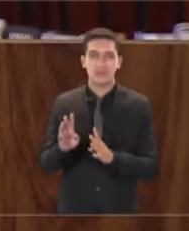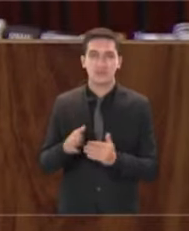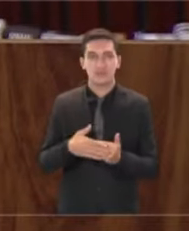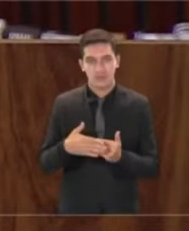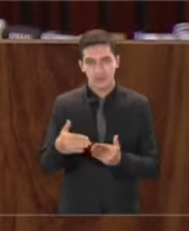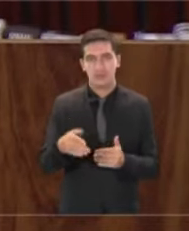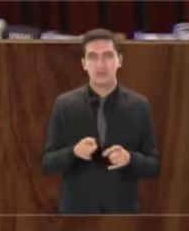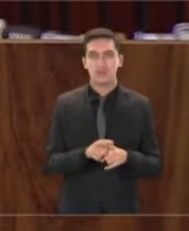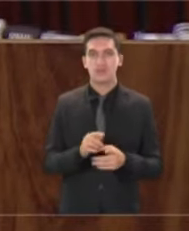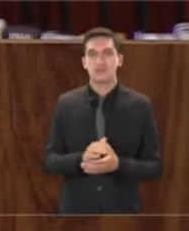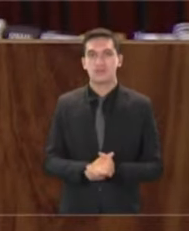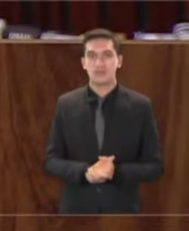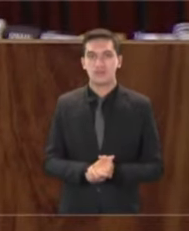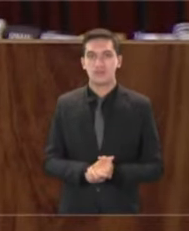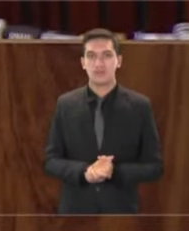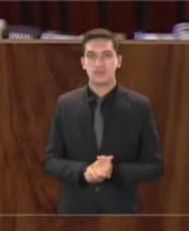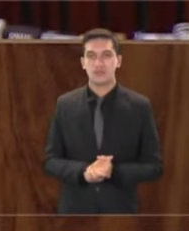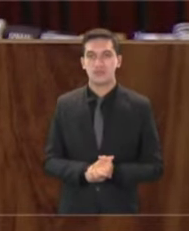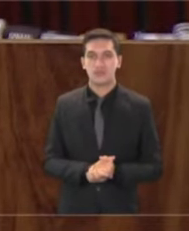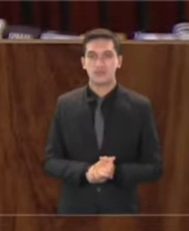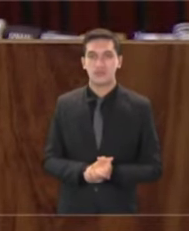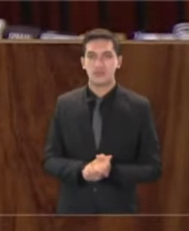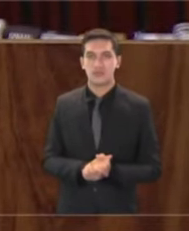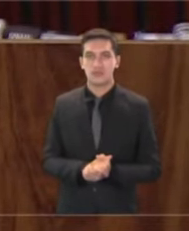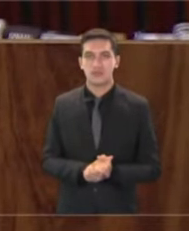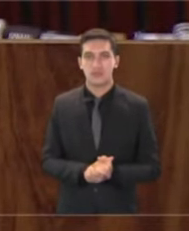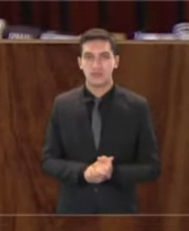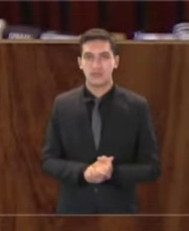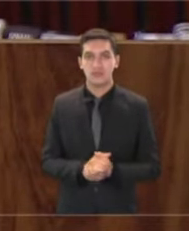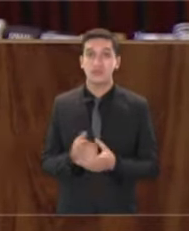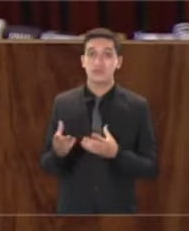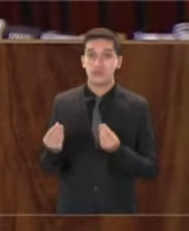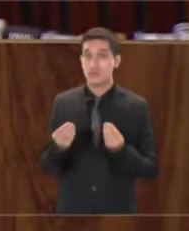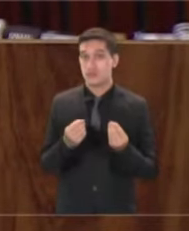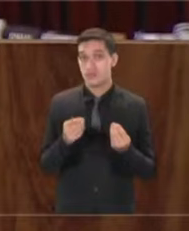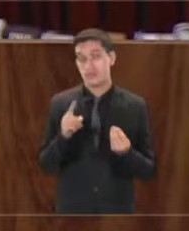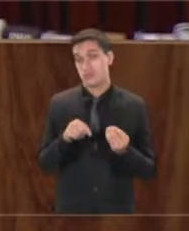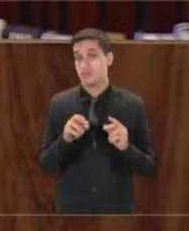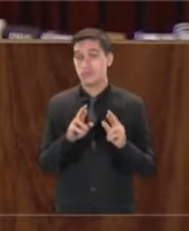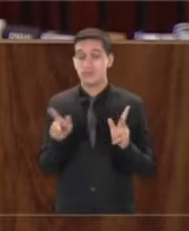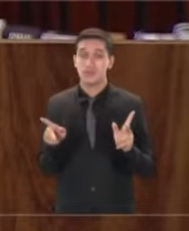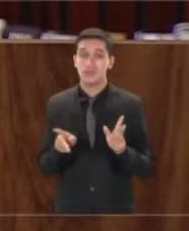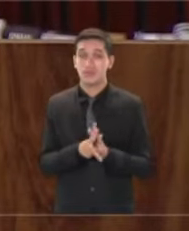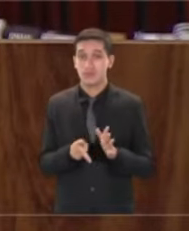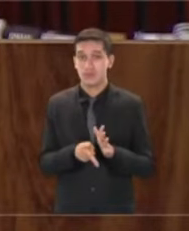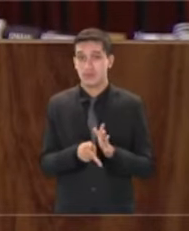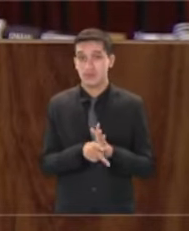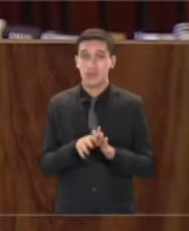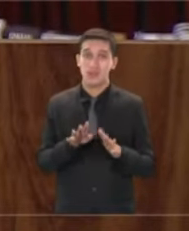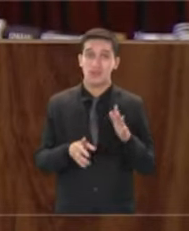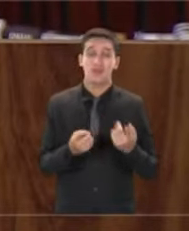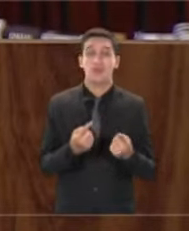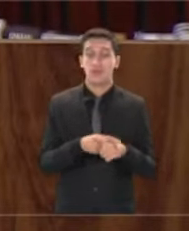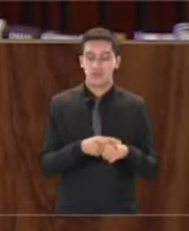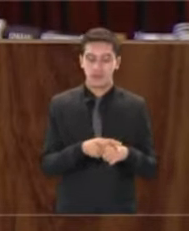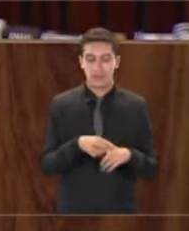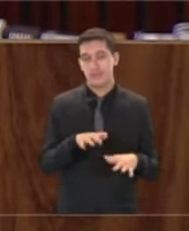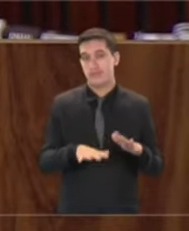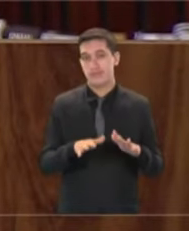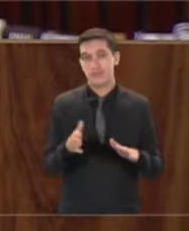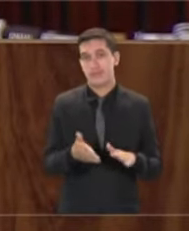adiante. Paulo, eu acho que muitas coisas é bem diferente, diametralmente opostas, estarão